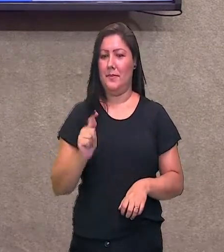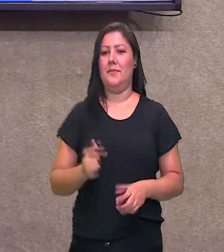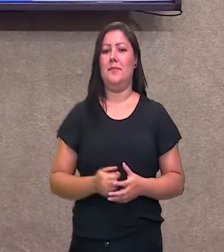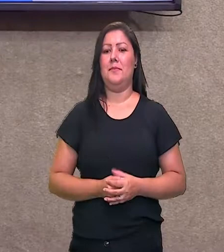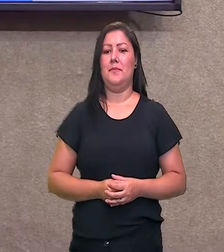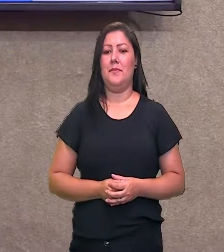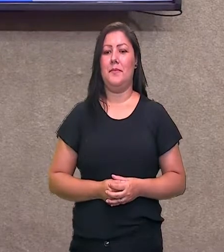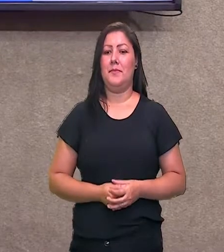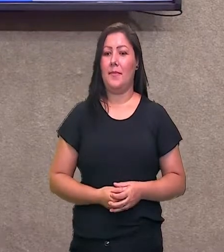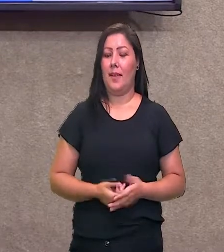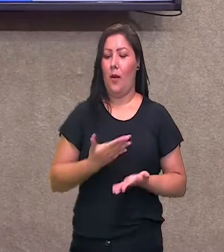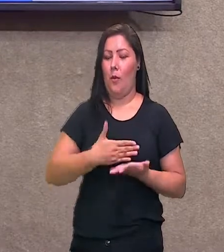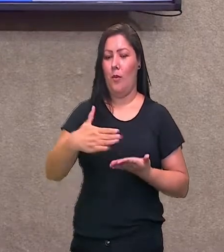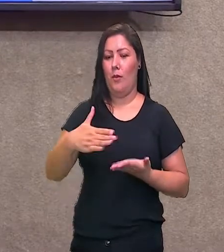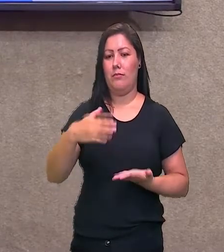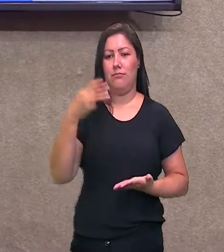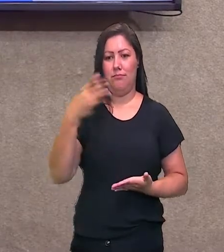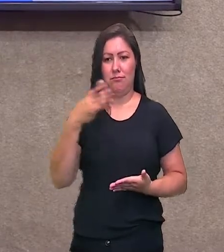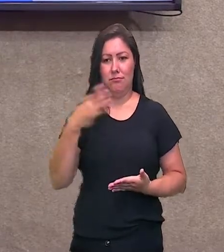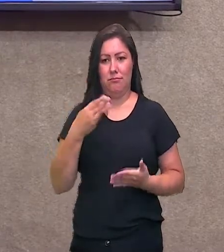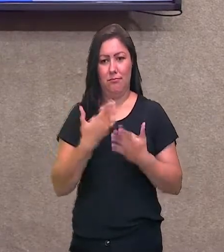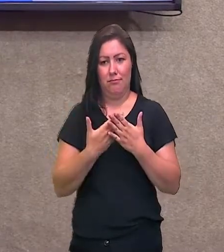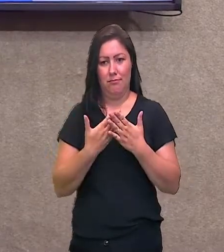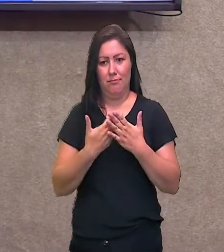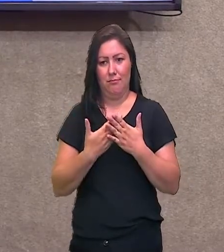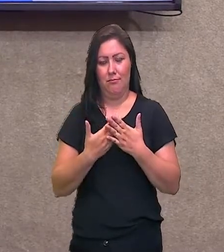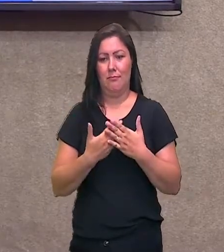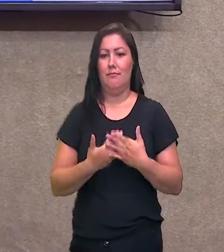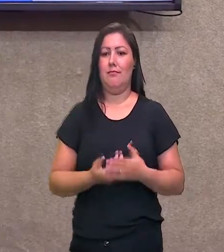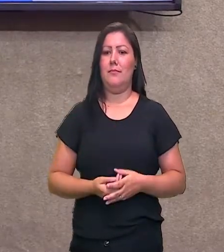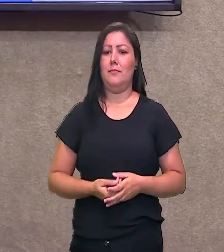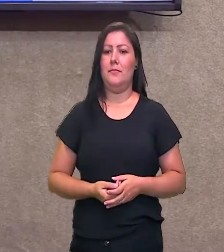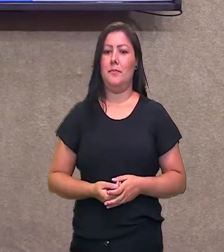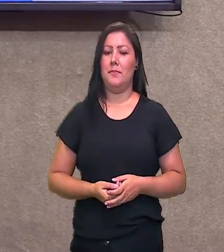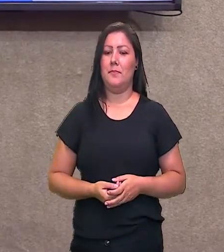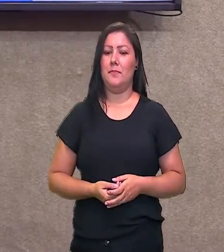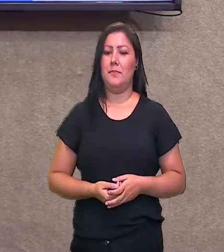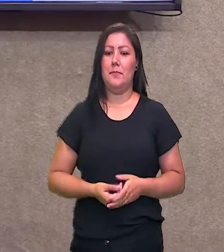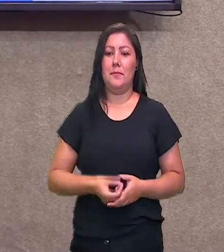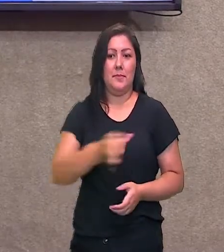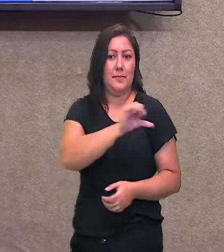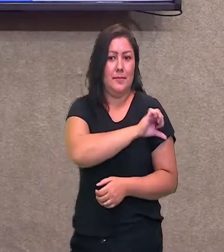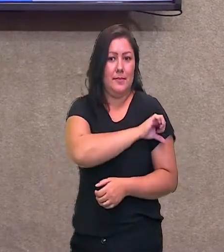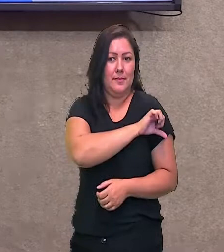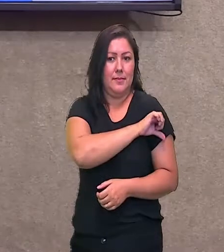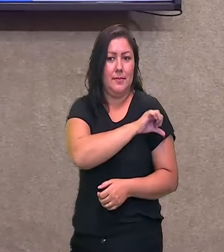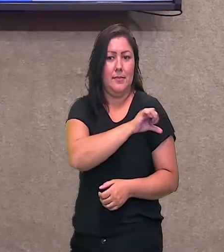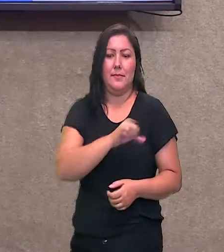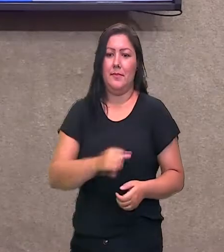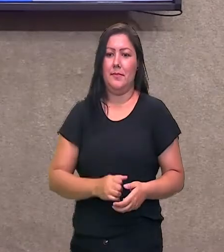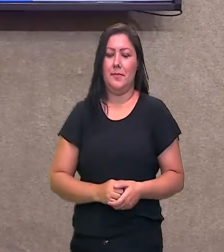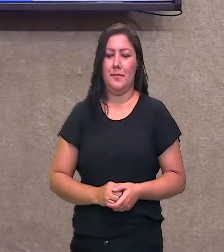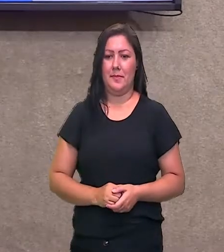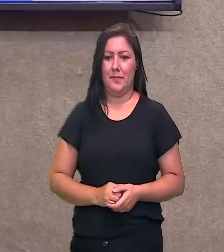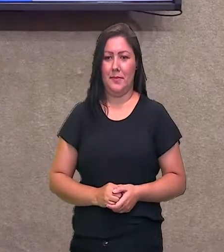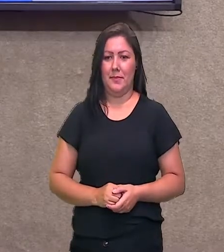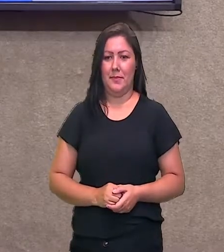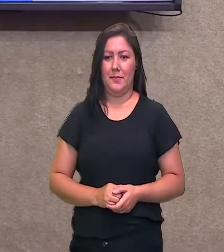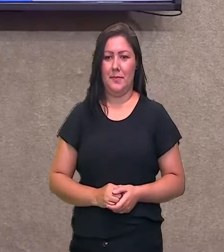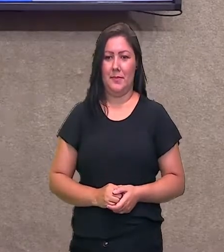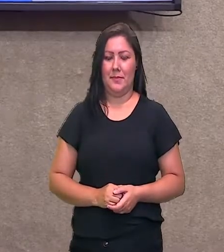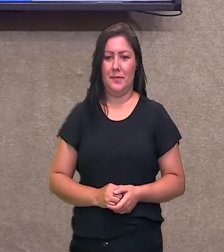nossa terceira aula, ou aula de número 3, para o 9º ano do